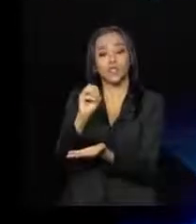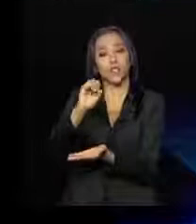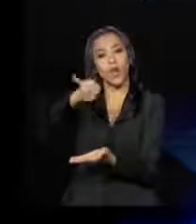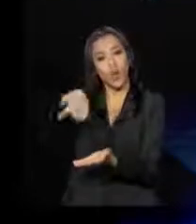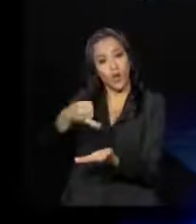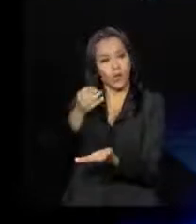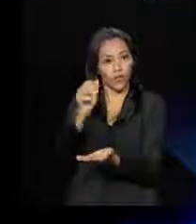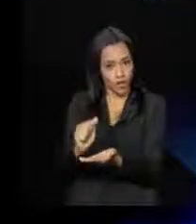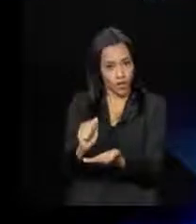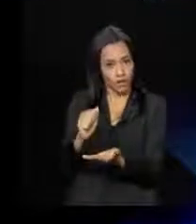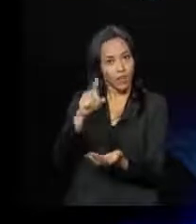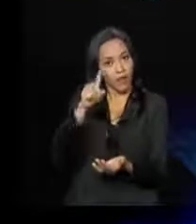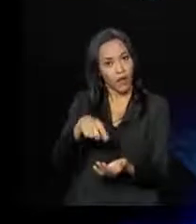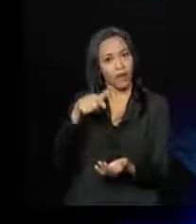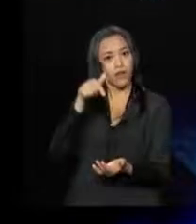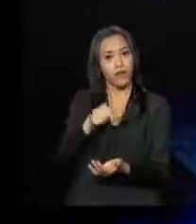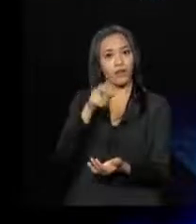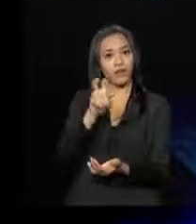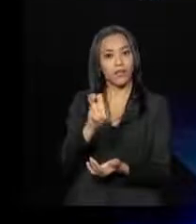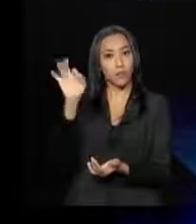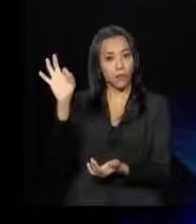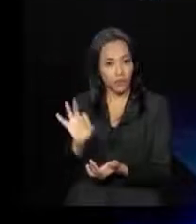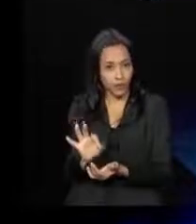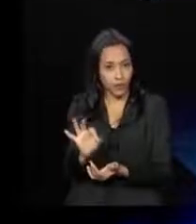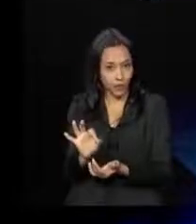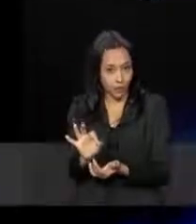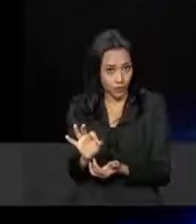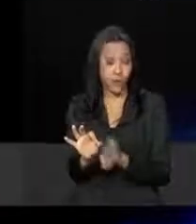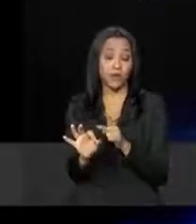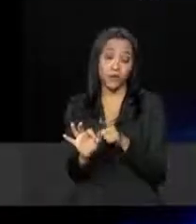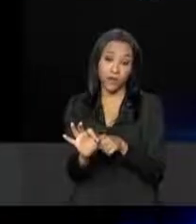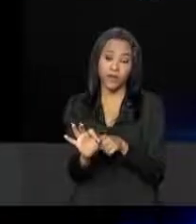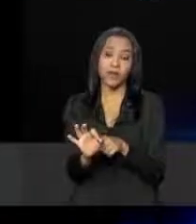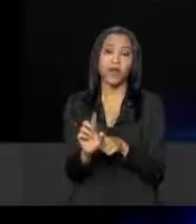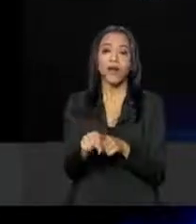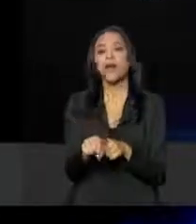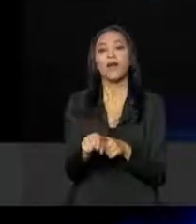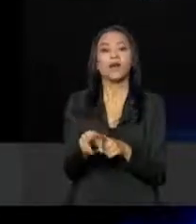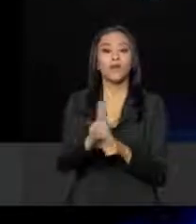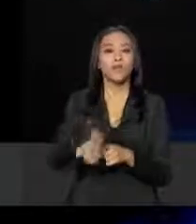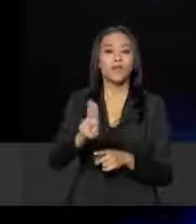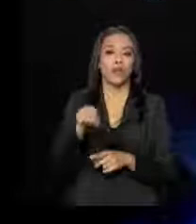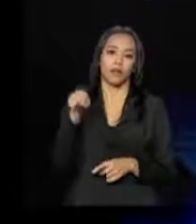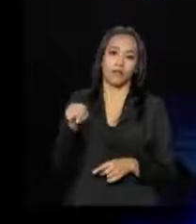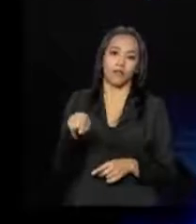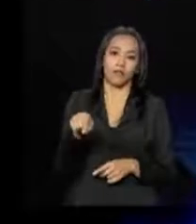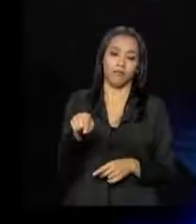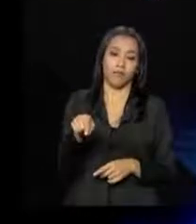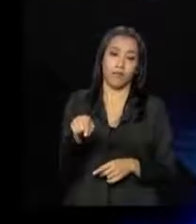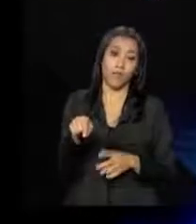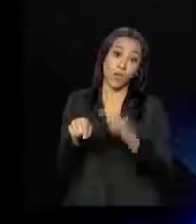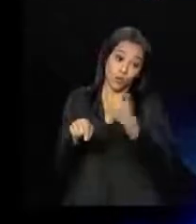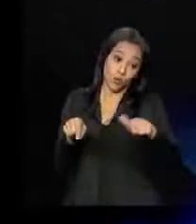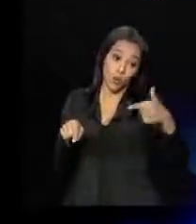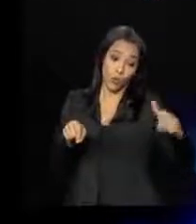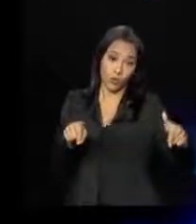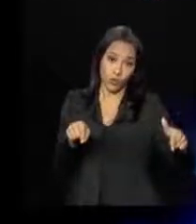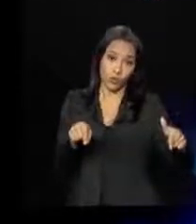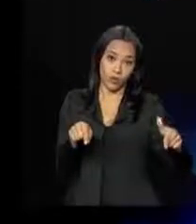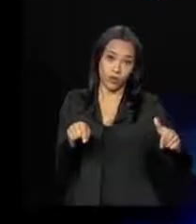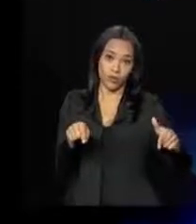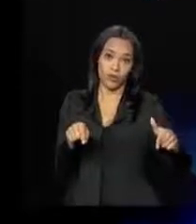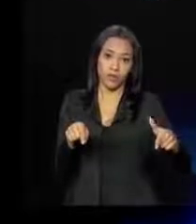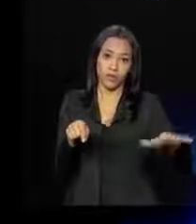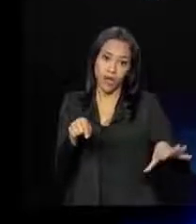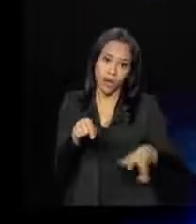com cerca de 75% do biodiesel sendo produzido a partir do óleo de soja. O restante